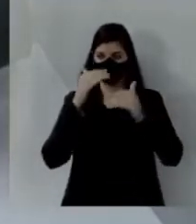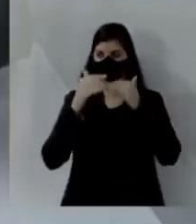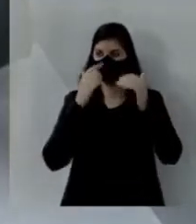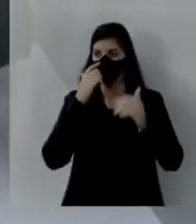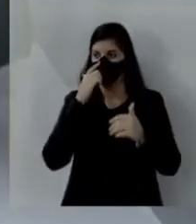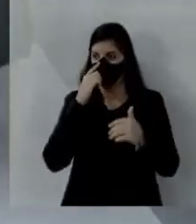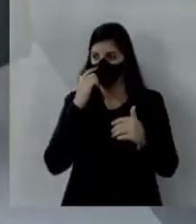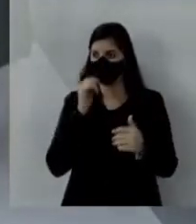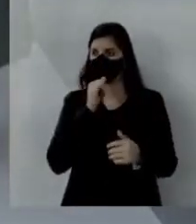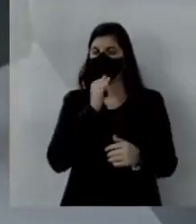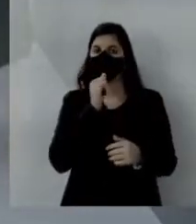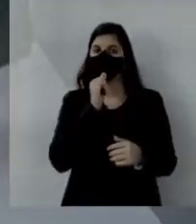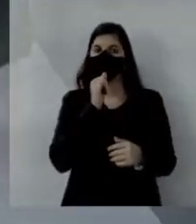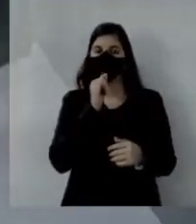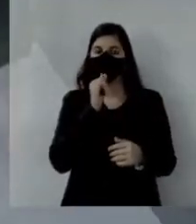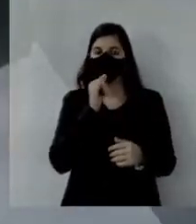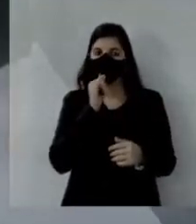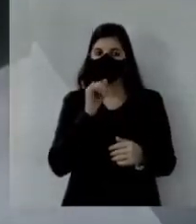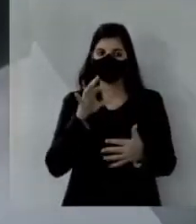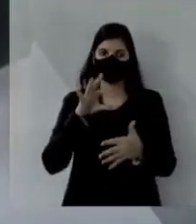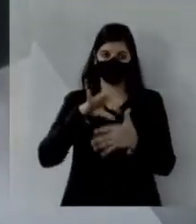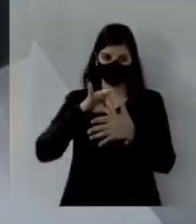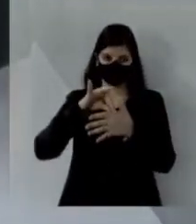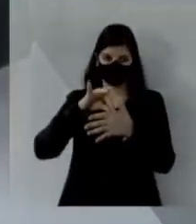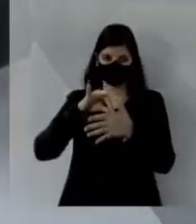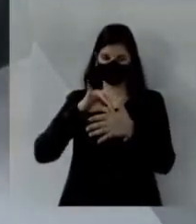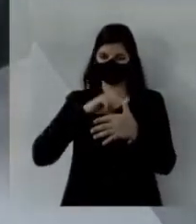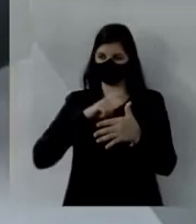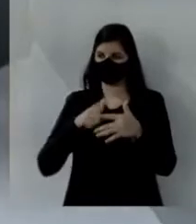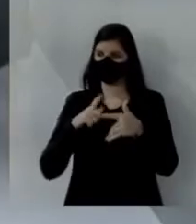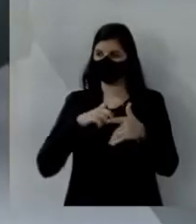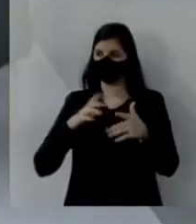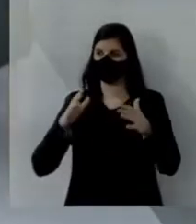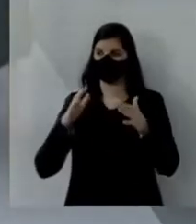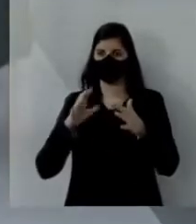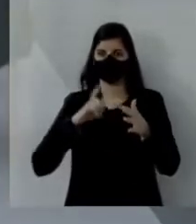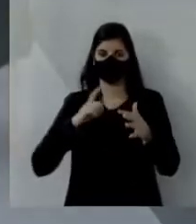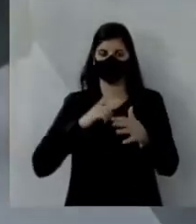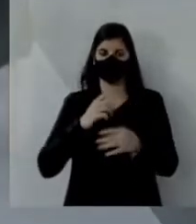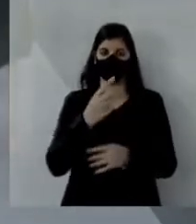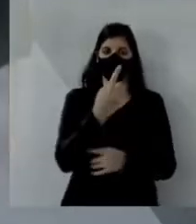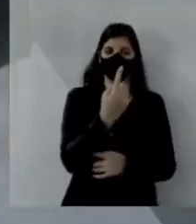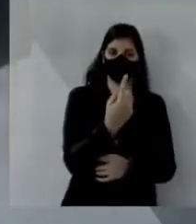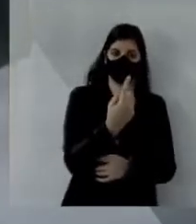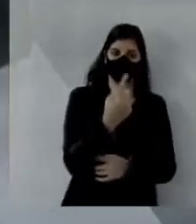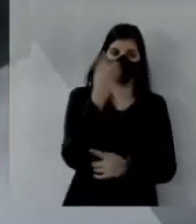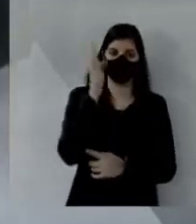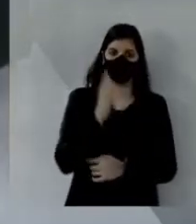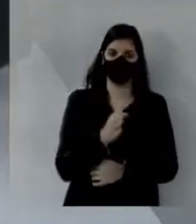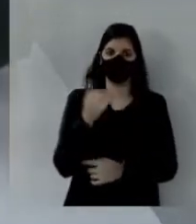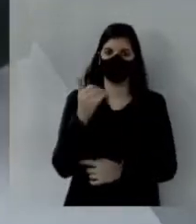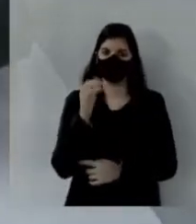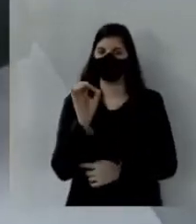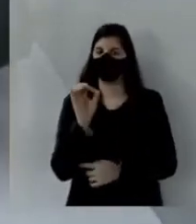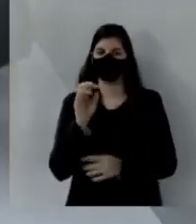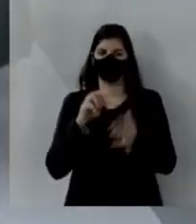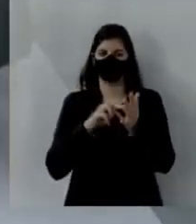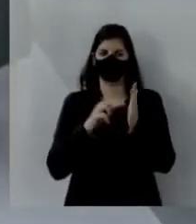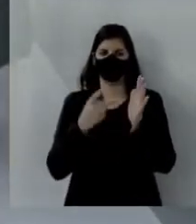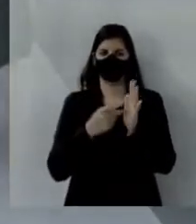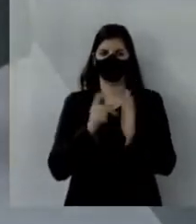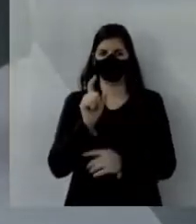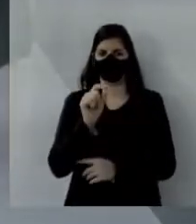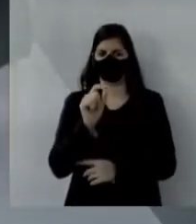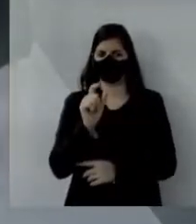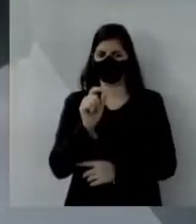Nesse nosso exemplo aqui, dessa maquete física, a gente escolheu uma escala 1:10. O que significa essa escala?